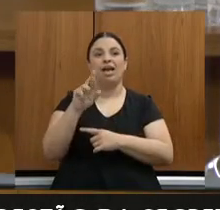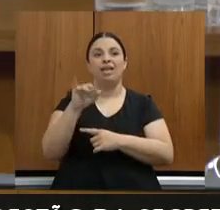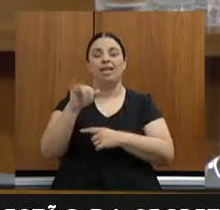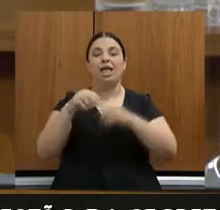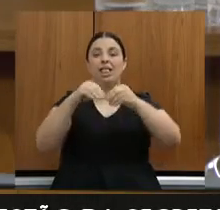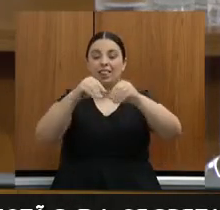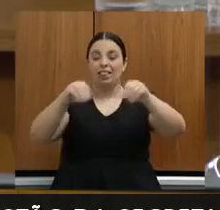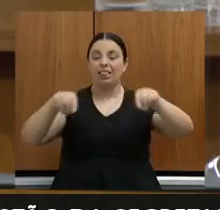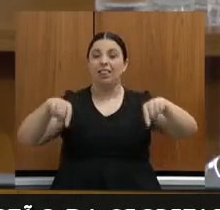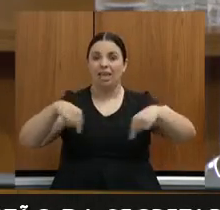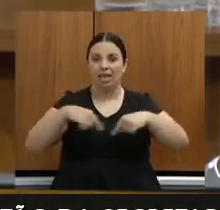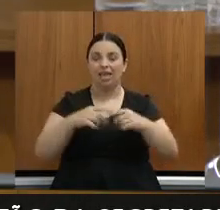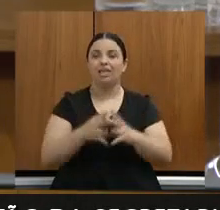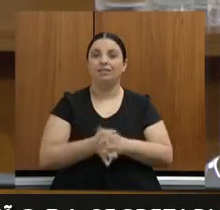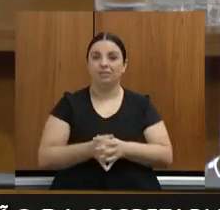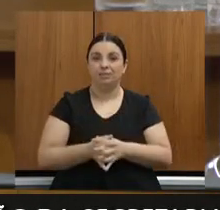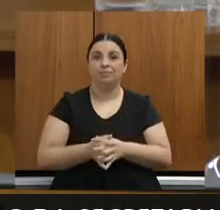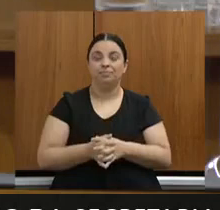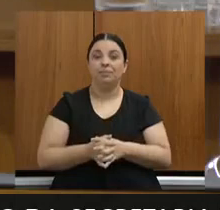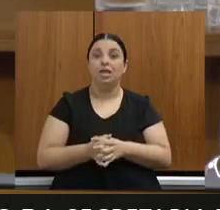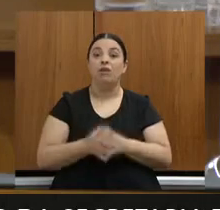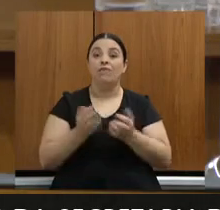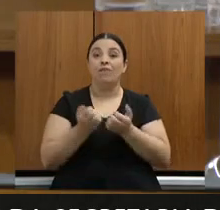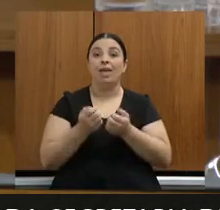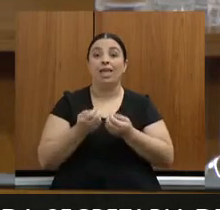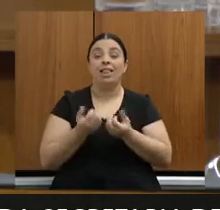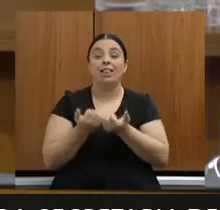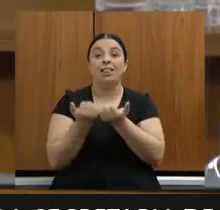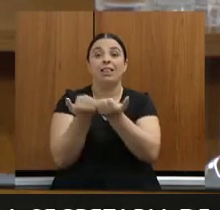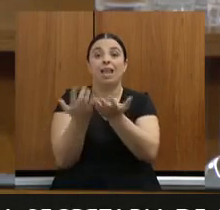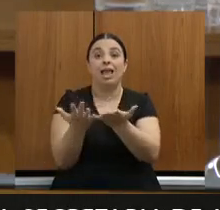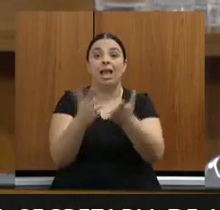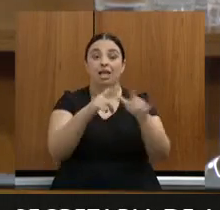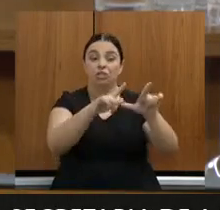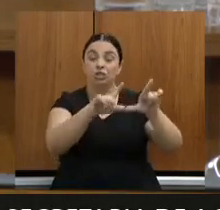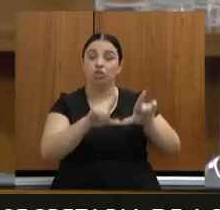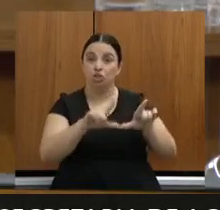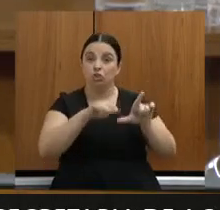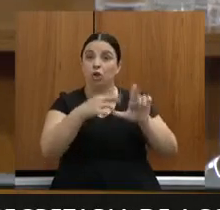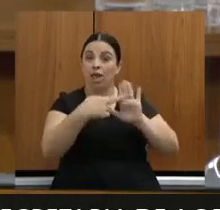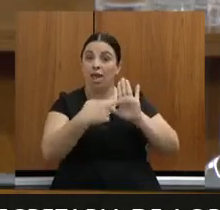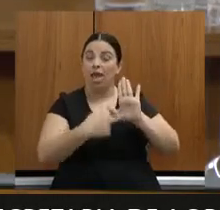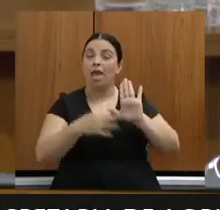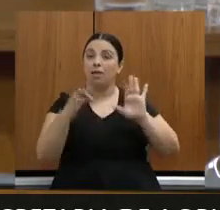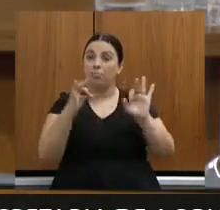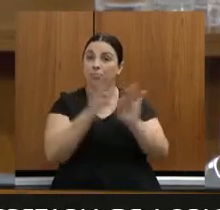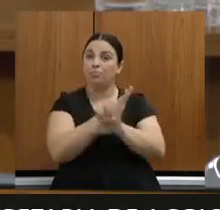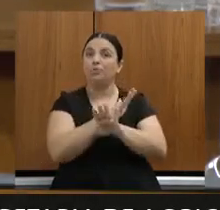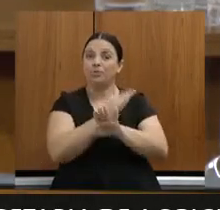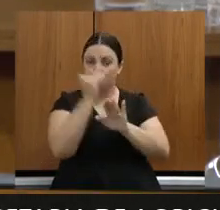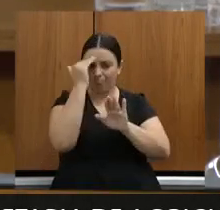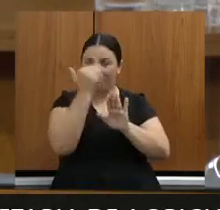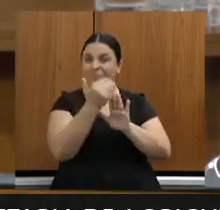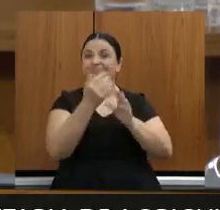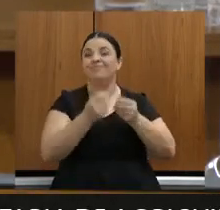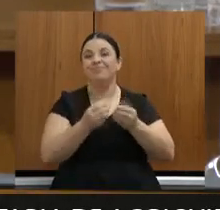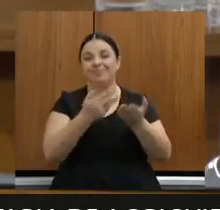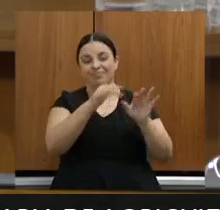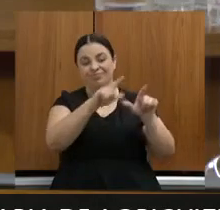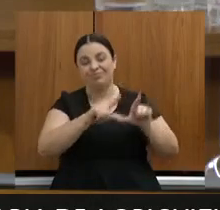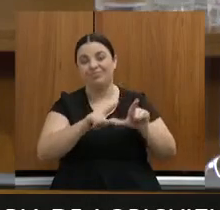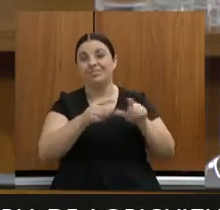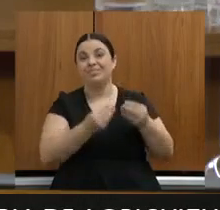que agora no meio de exemplo a entrega de três mil duzentos e quarenta e três tipos de regularização fundiária em 2019 nós